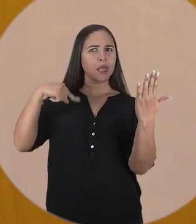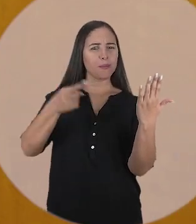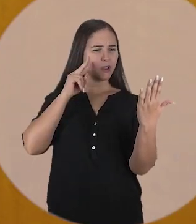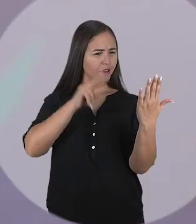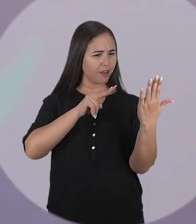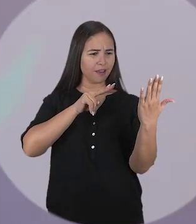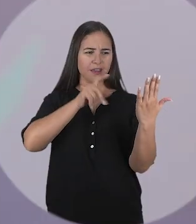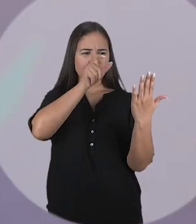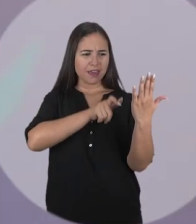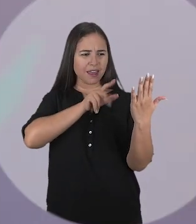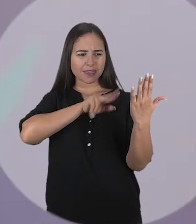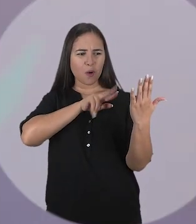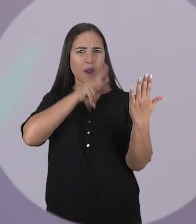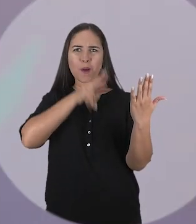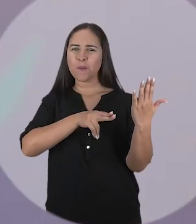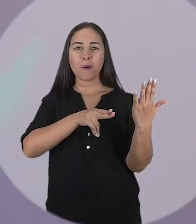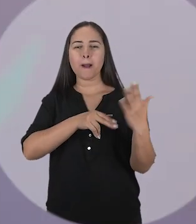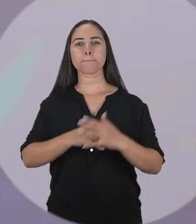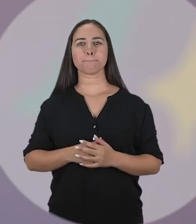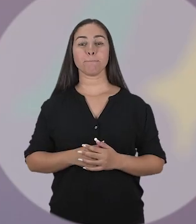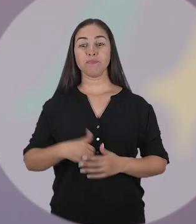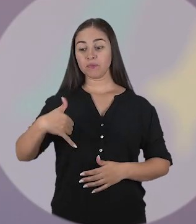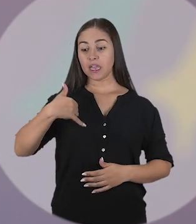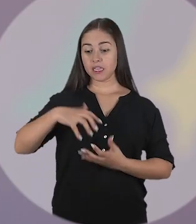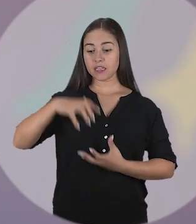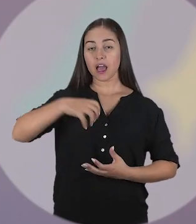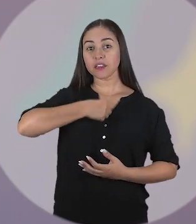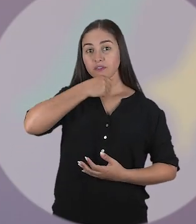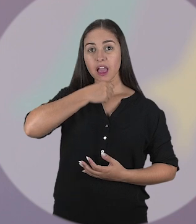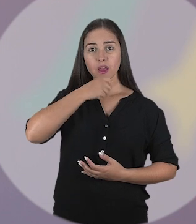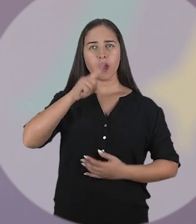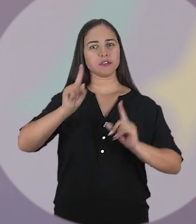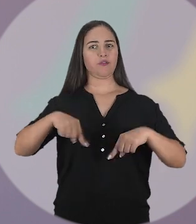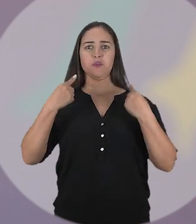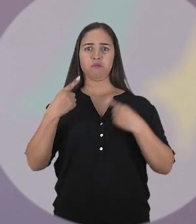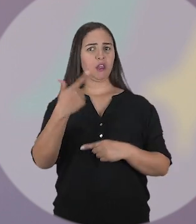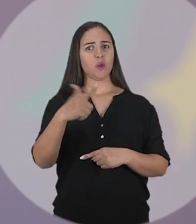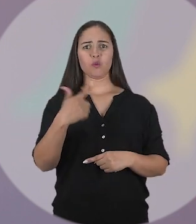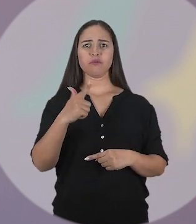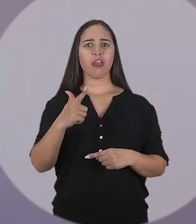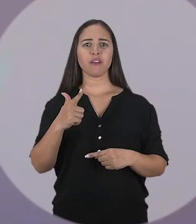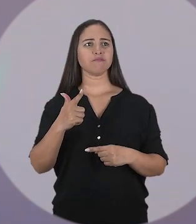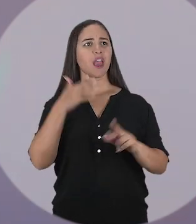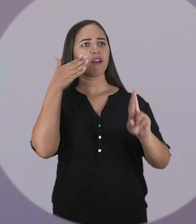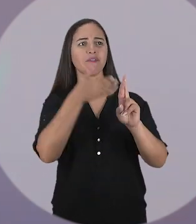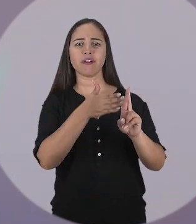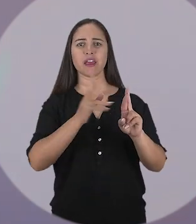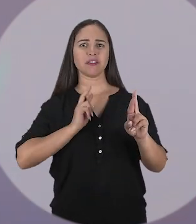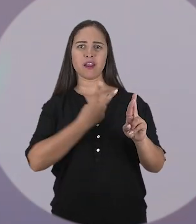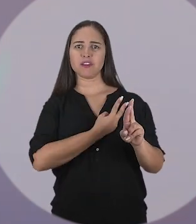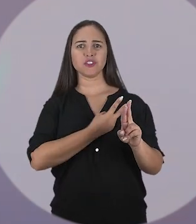mesma pessoa. Envelhecer é desafiador. Eu não tenho nenhuma referência de travesti de mais 60. As que